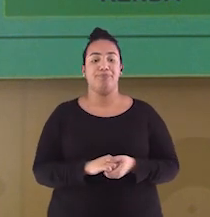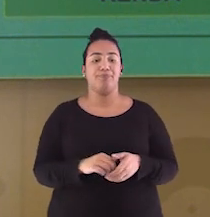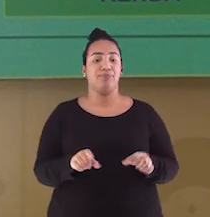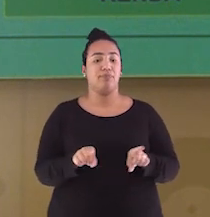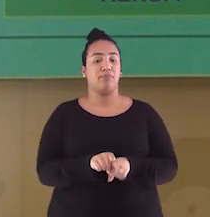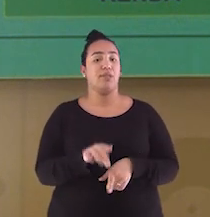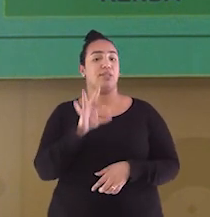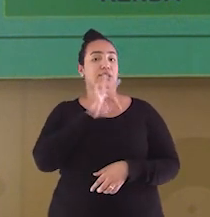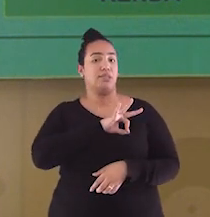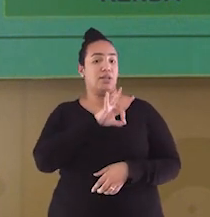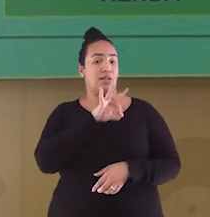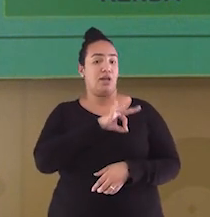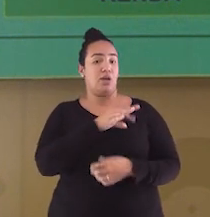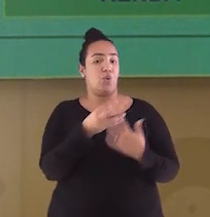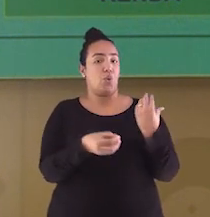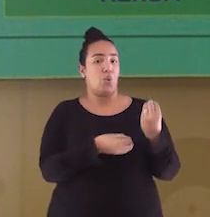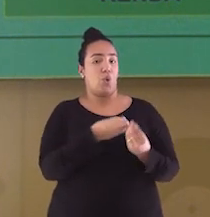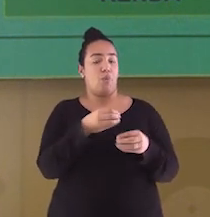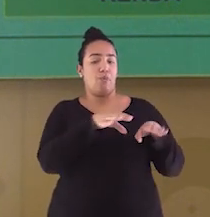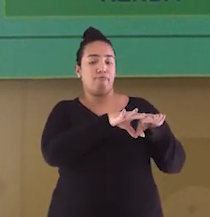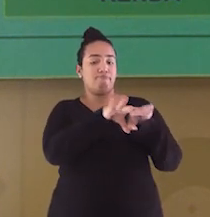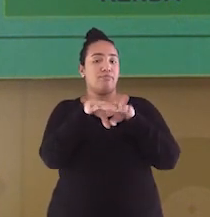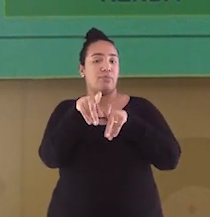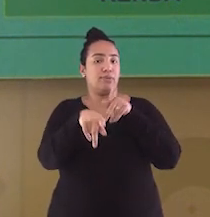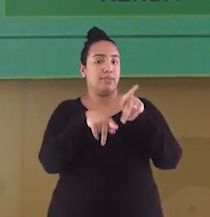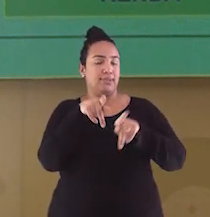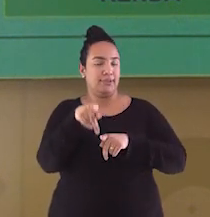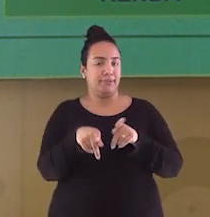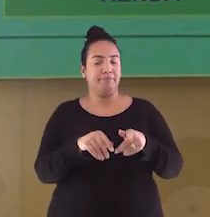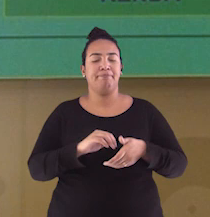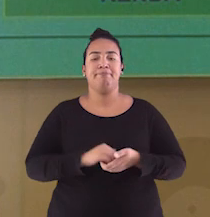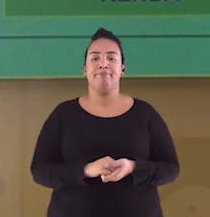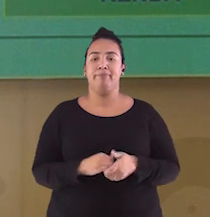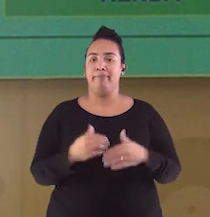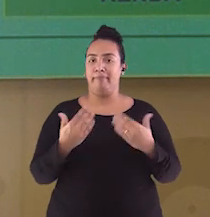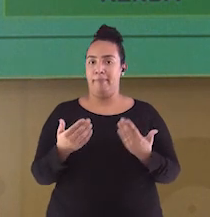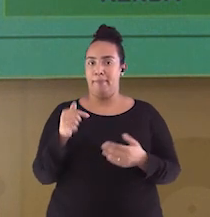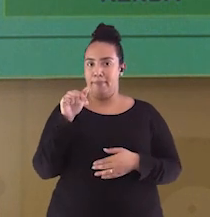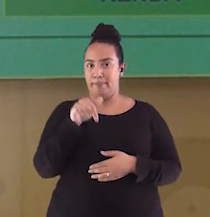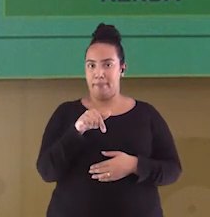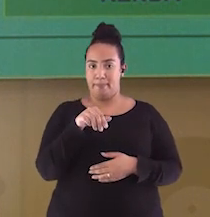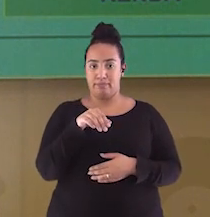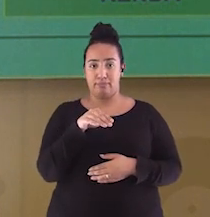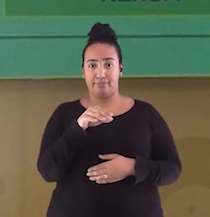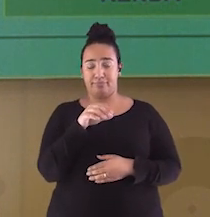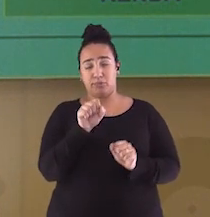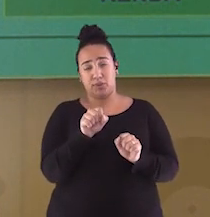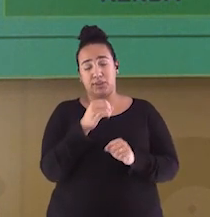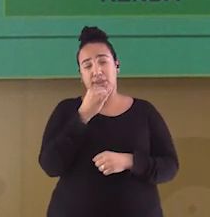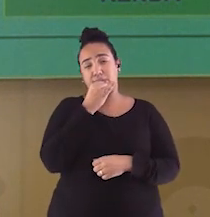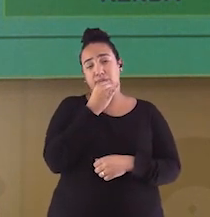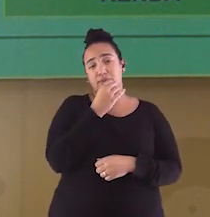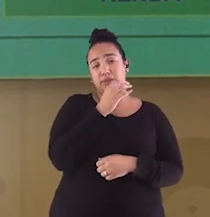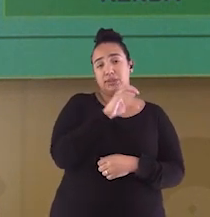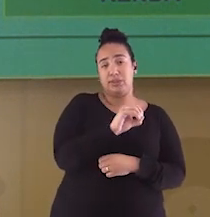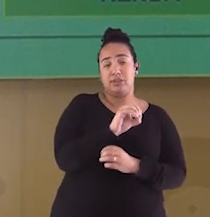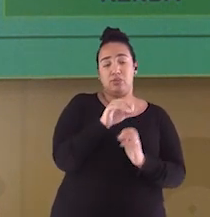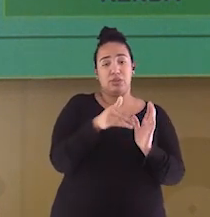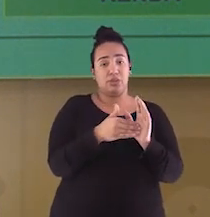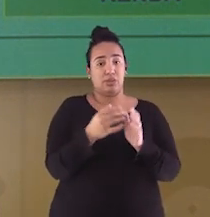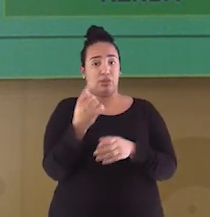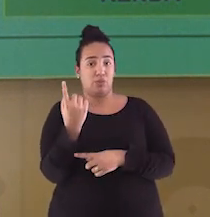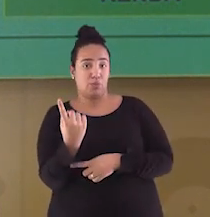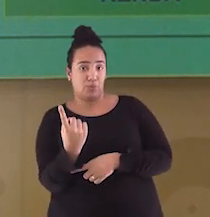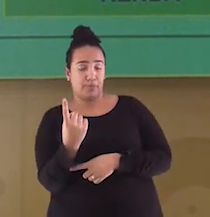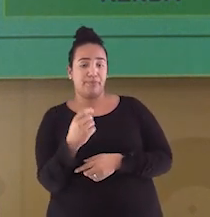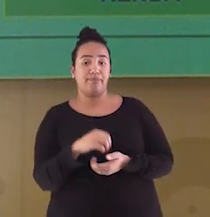média de renda e do padrão de vida da população. Essa média, ela varia de 0 a 1. E quanto